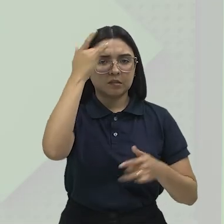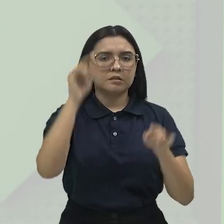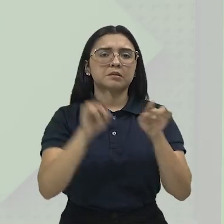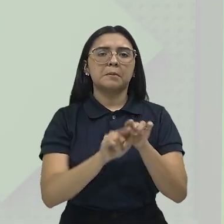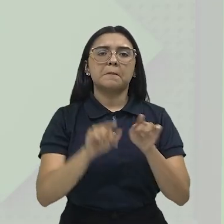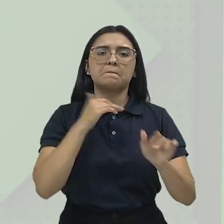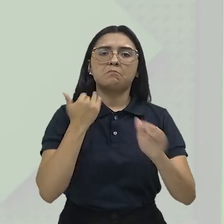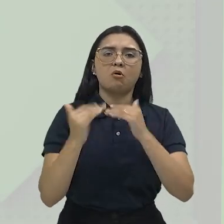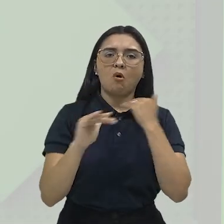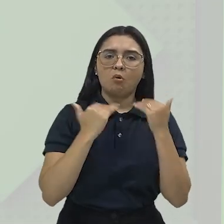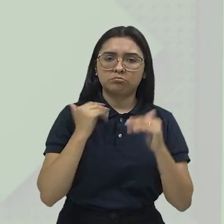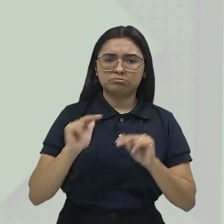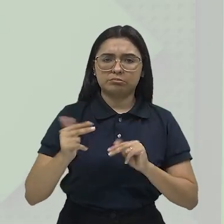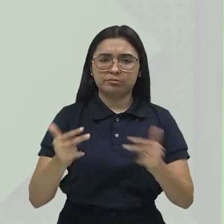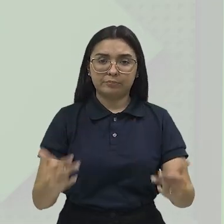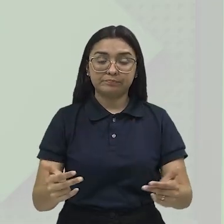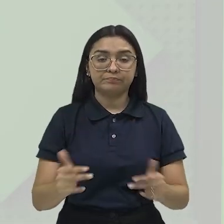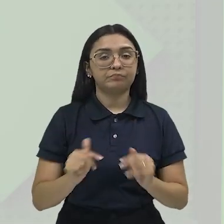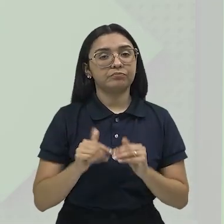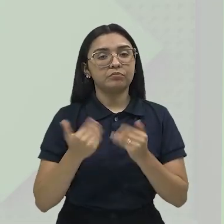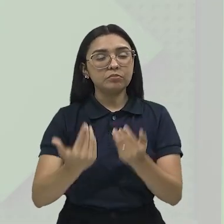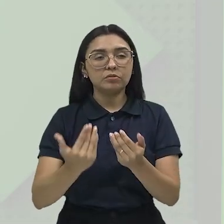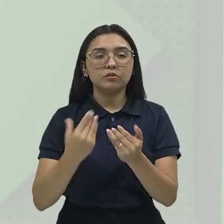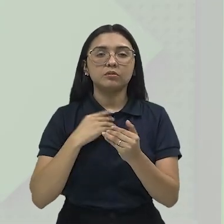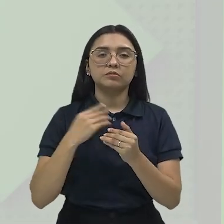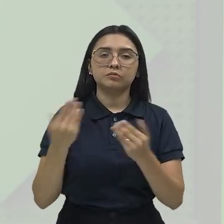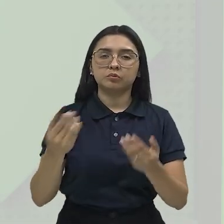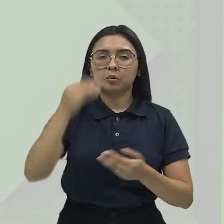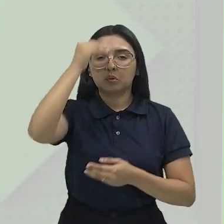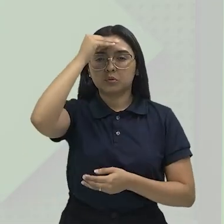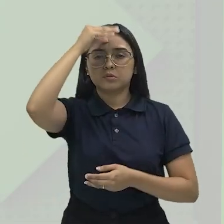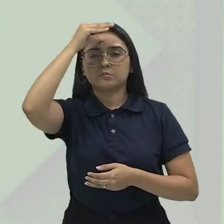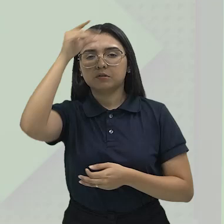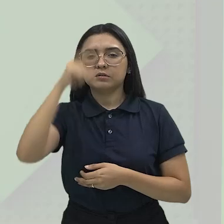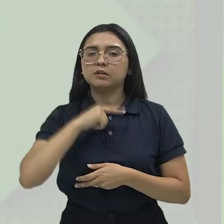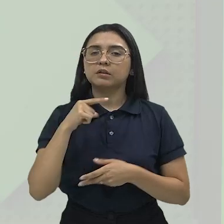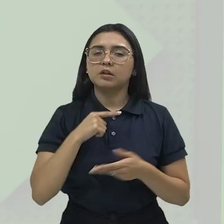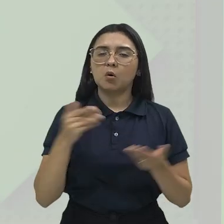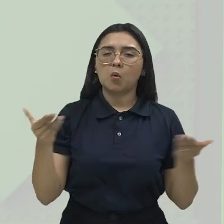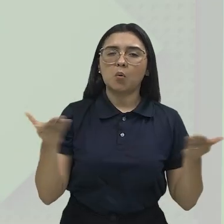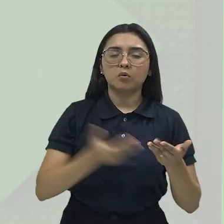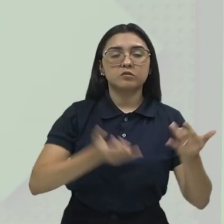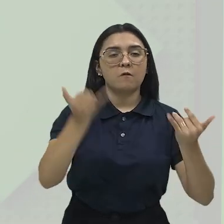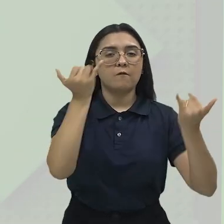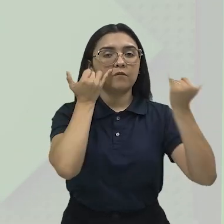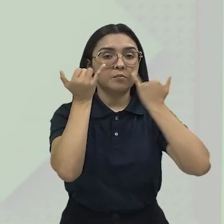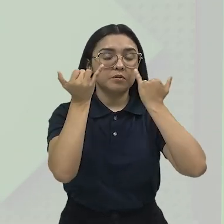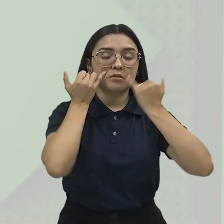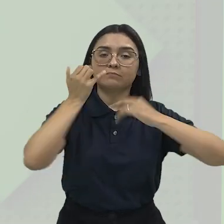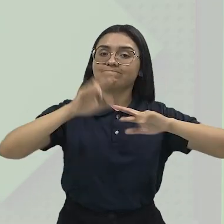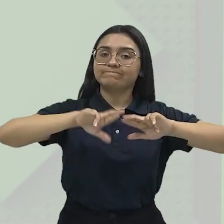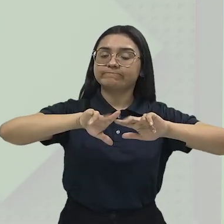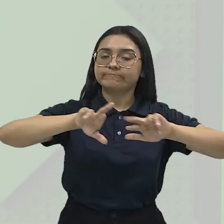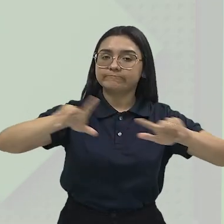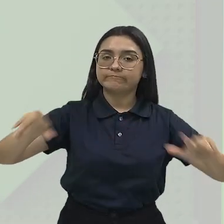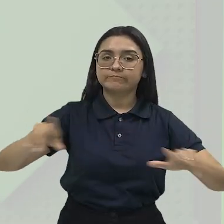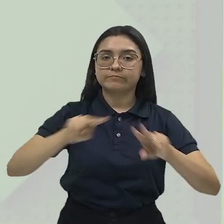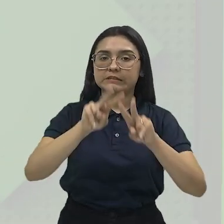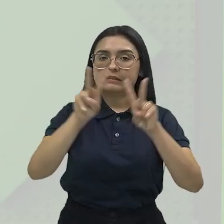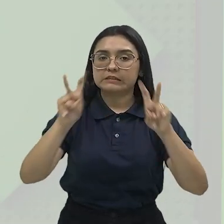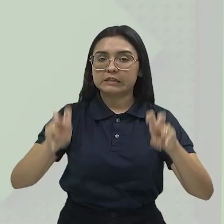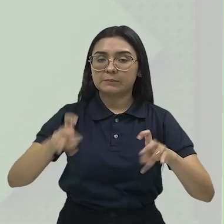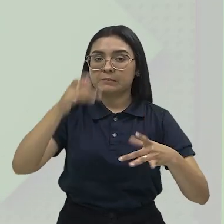mortes também. Então, apesar de todo o conhecimento que nós temos hoje, todas as informações que nós temos em relação a essa